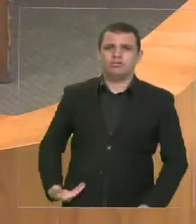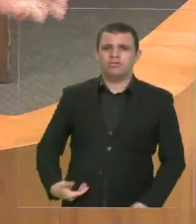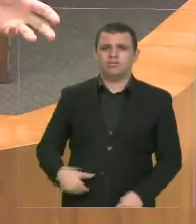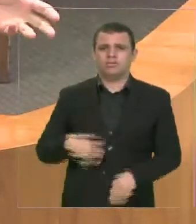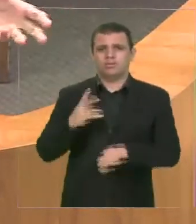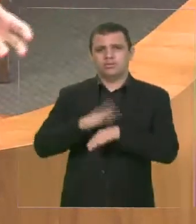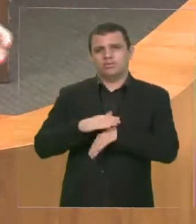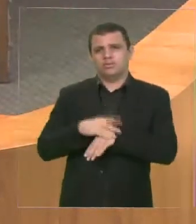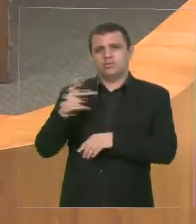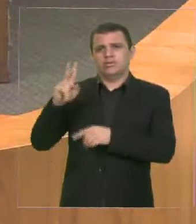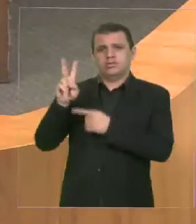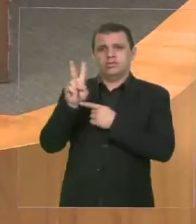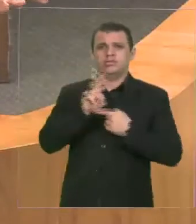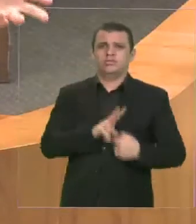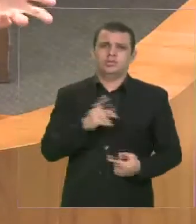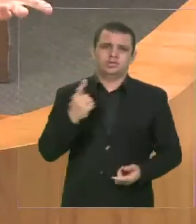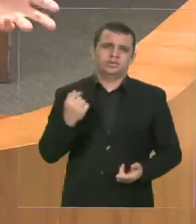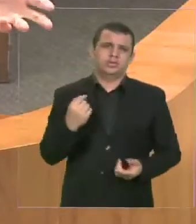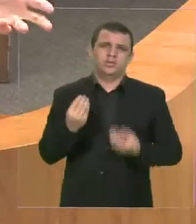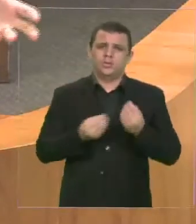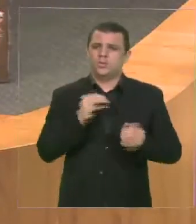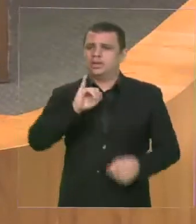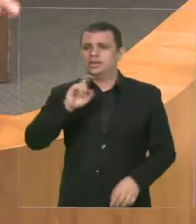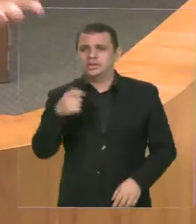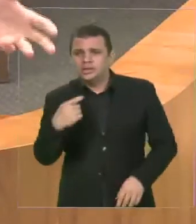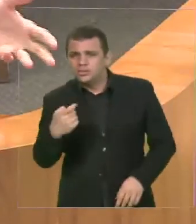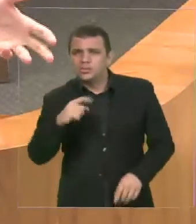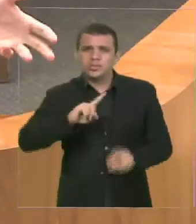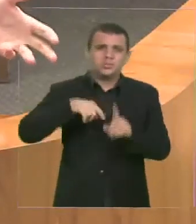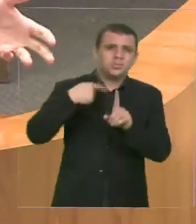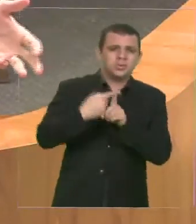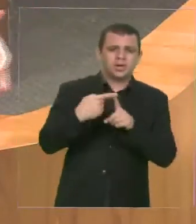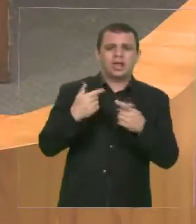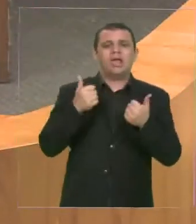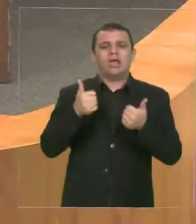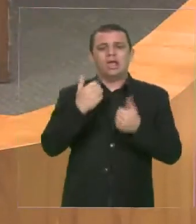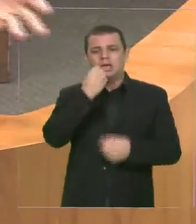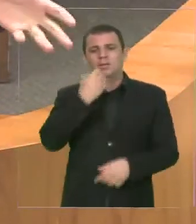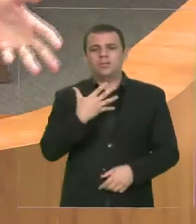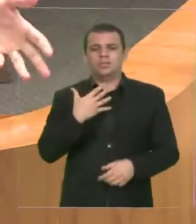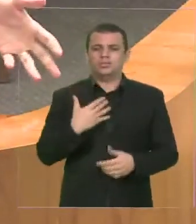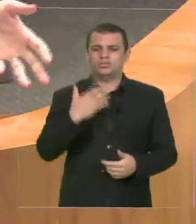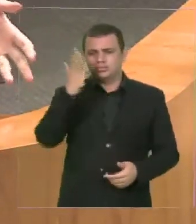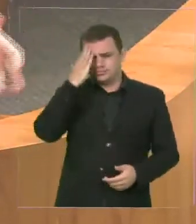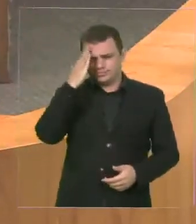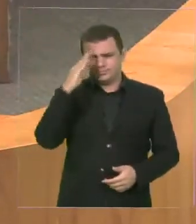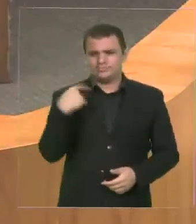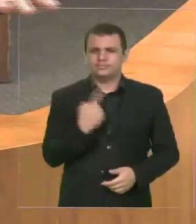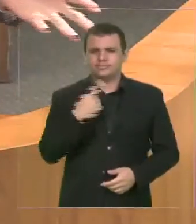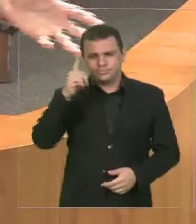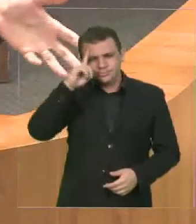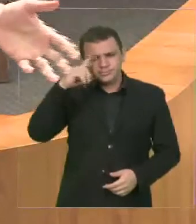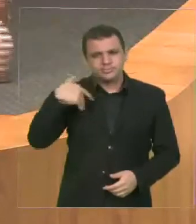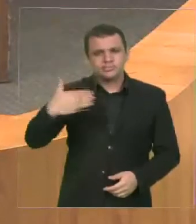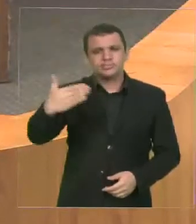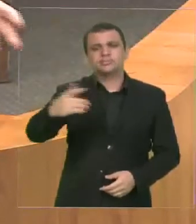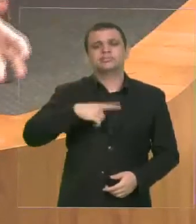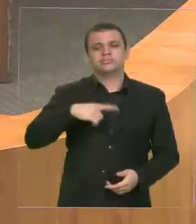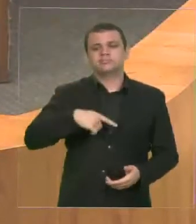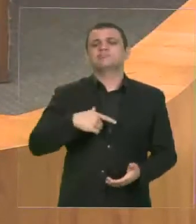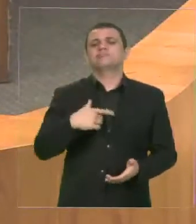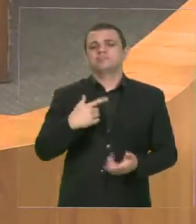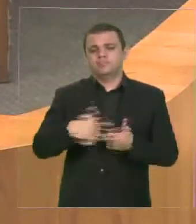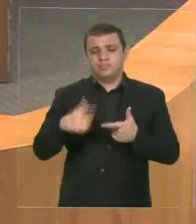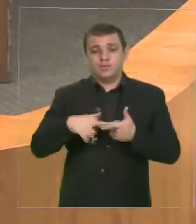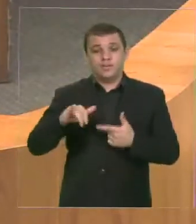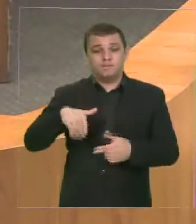questão desse aumento de imposto, como se fosse uma coisa positiva, sendo que nós estamos a cada dia mais onerando, cada dia mais a máquina do